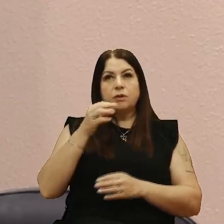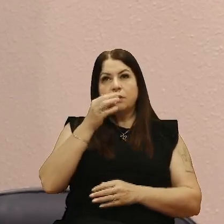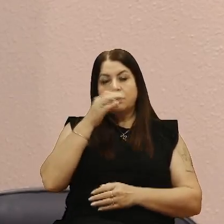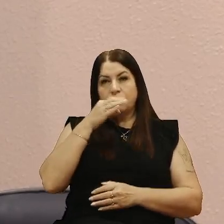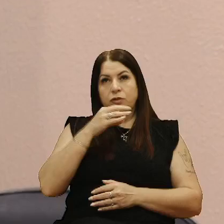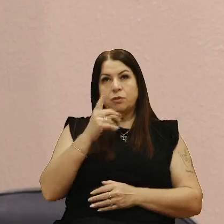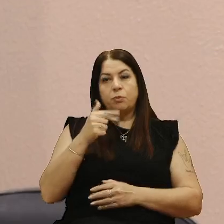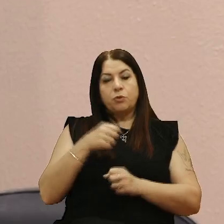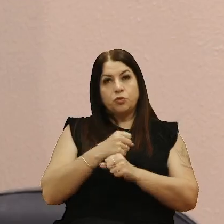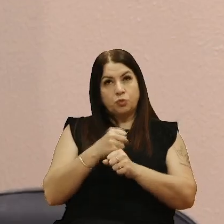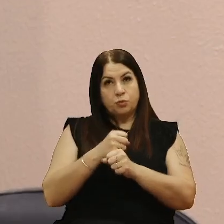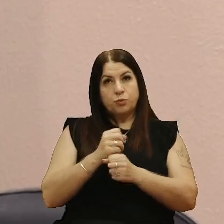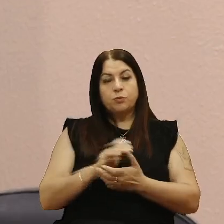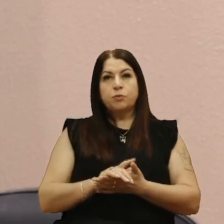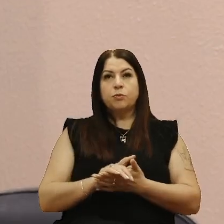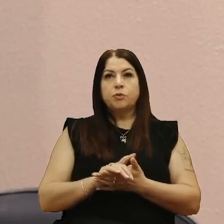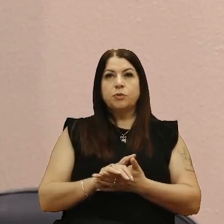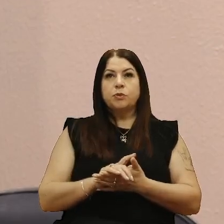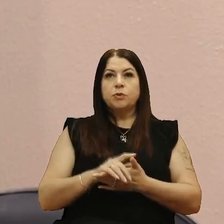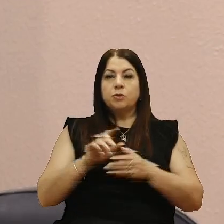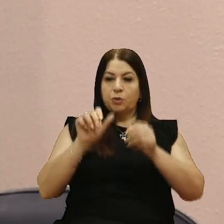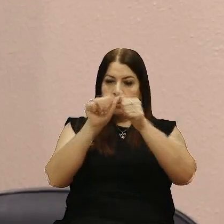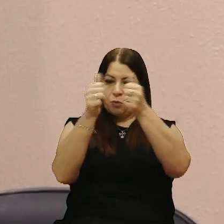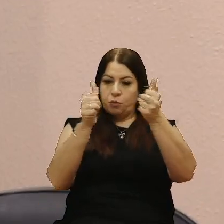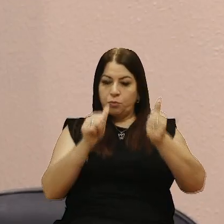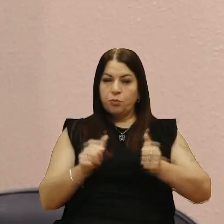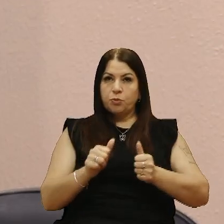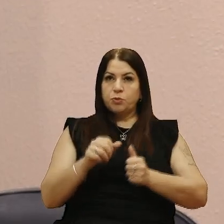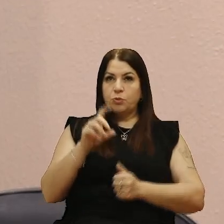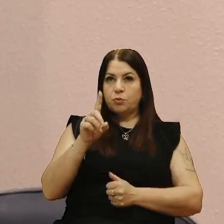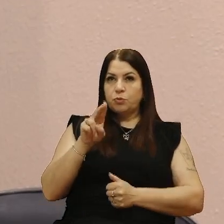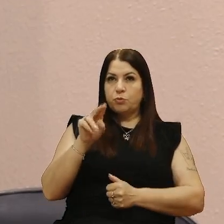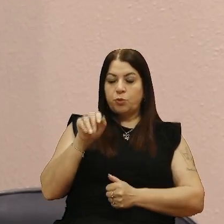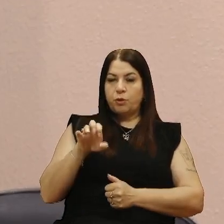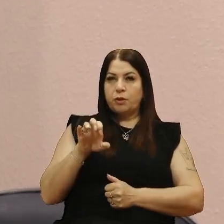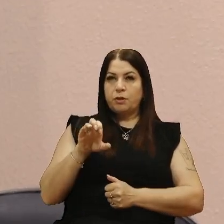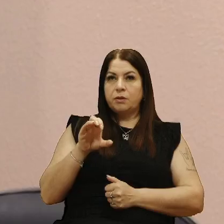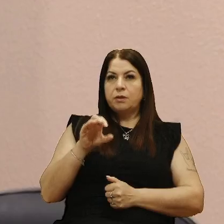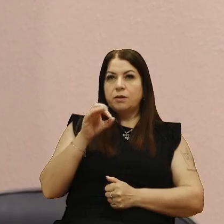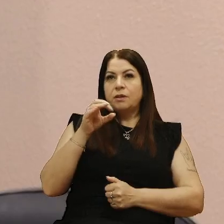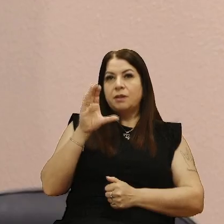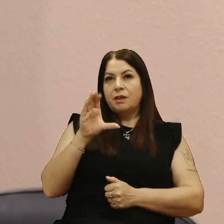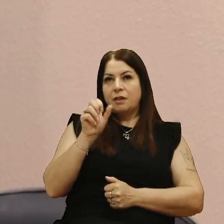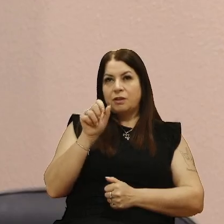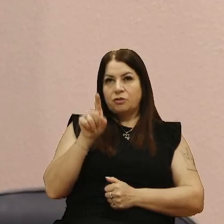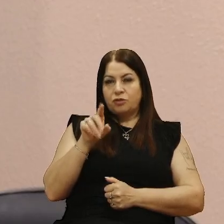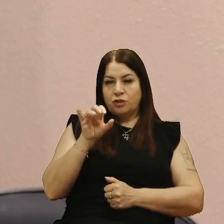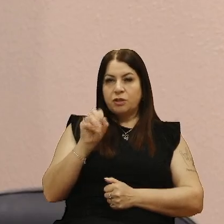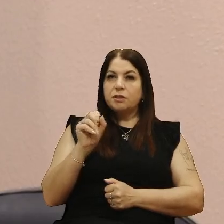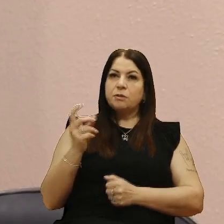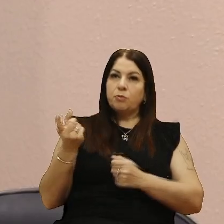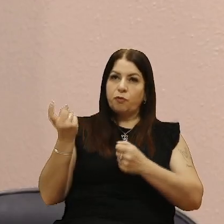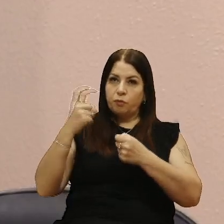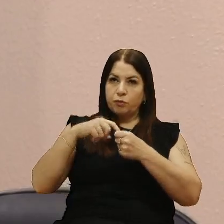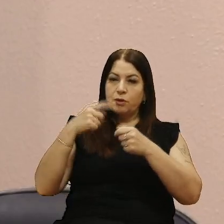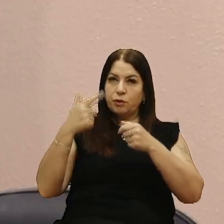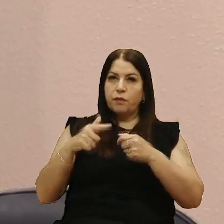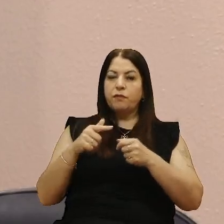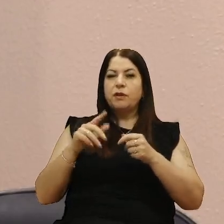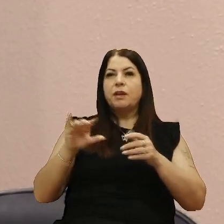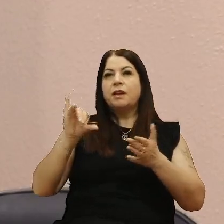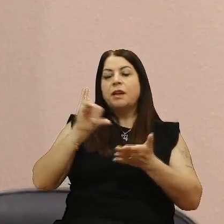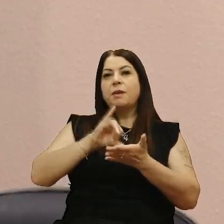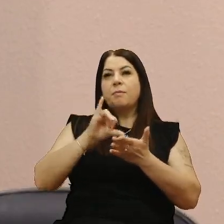depois de alguns anos. O busto do Duque de Caxias está sendo colocado novamente na Praça Dante.